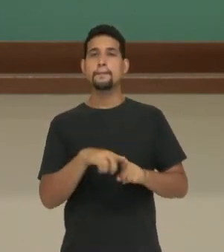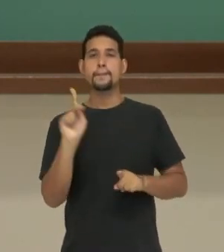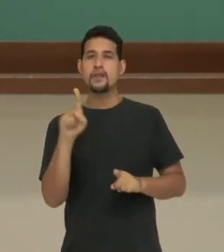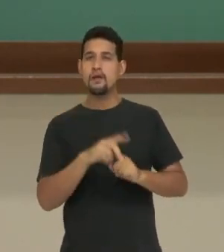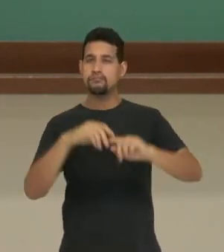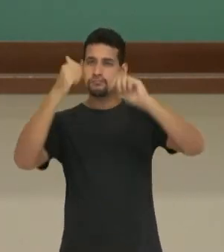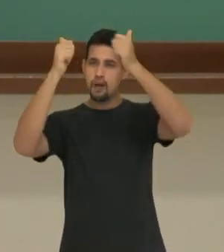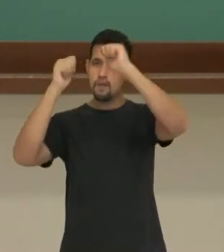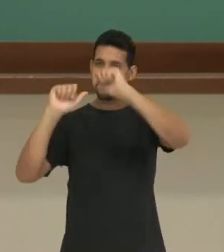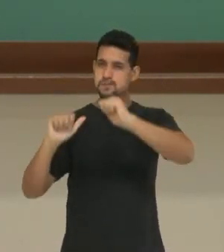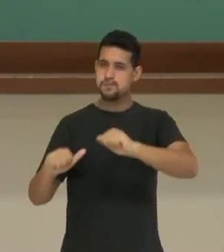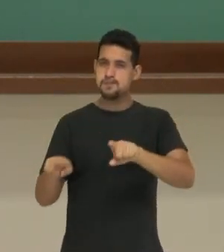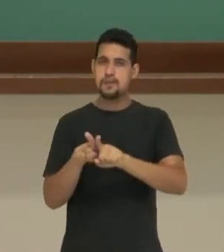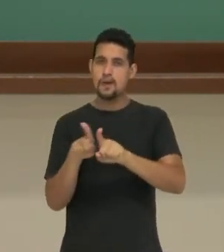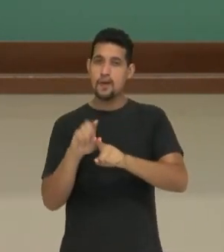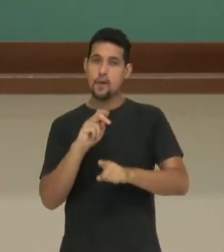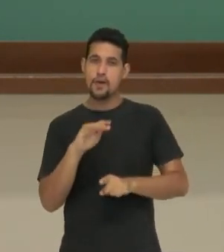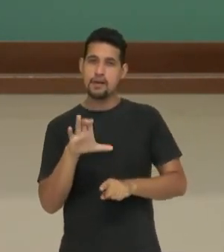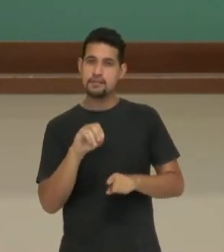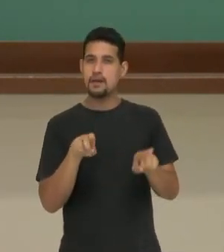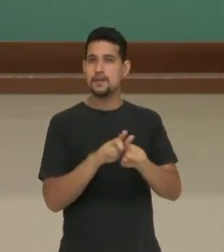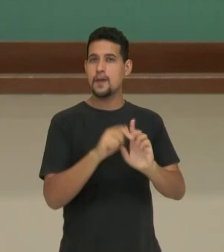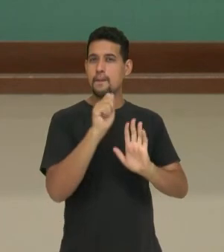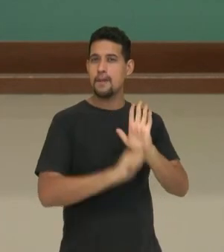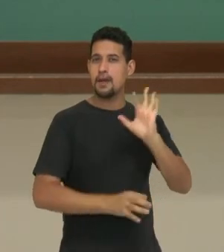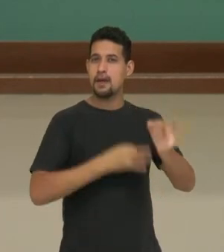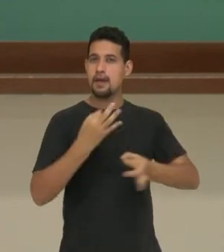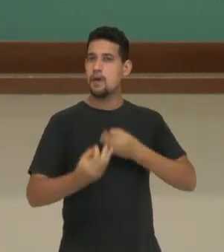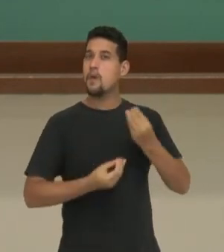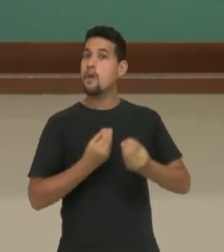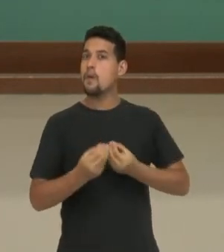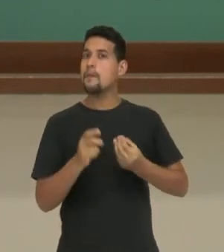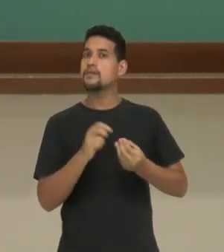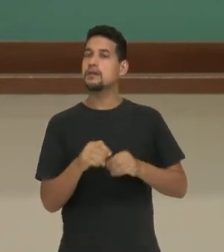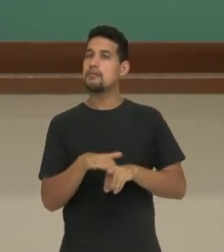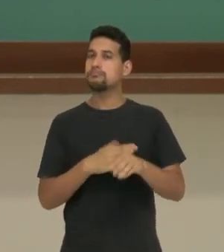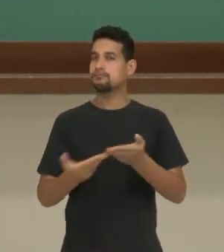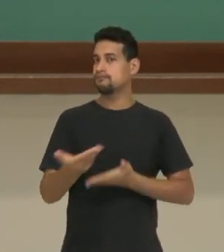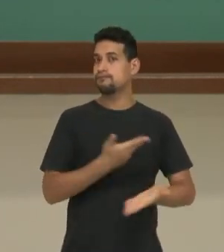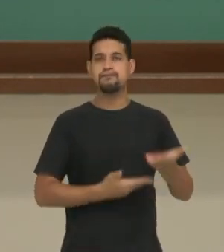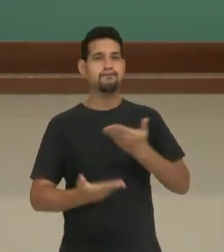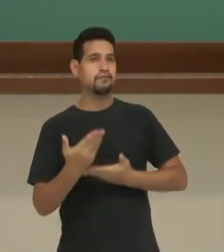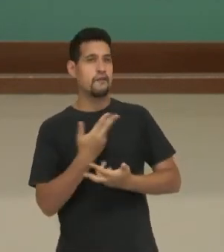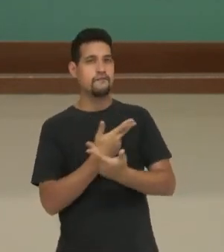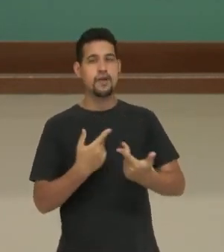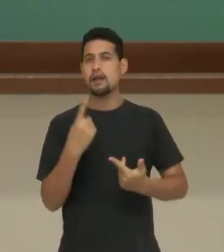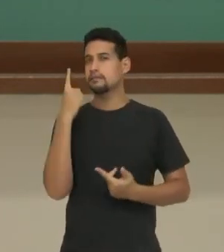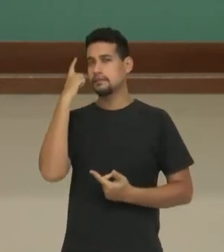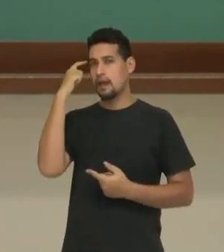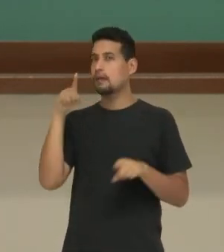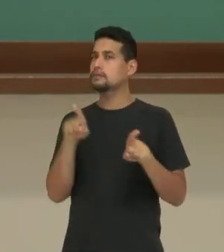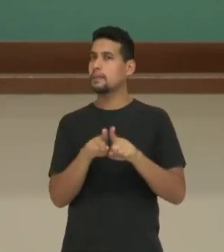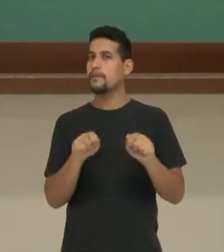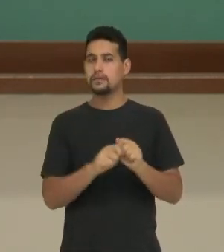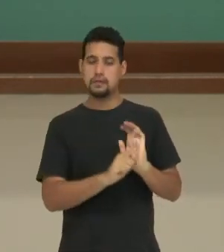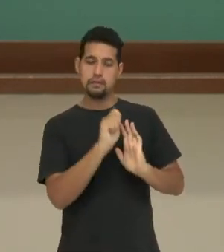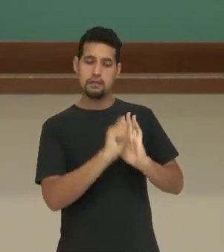analisar coesão, coerência textual, de que forma que vocês articularam as ideias ali e fizeram o texto